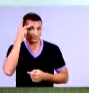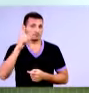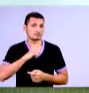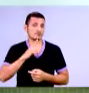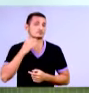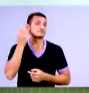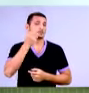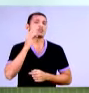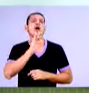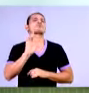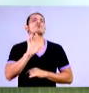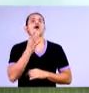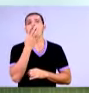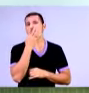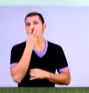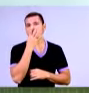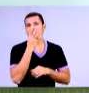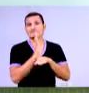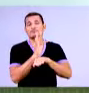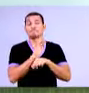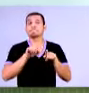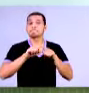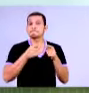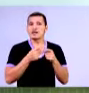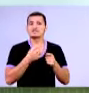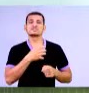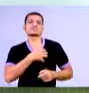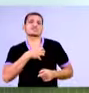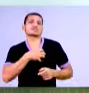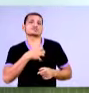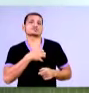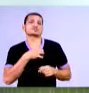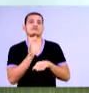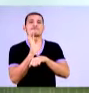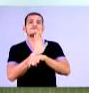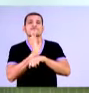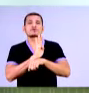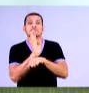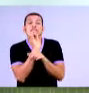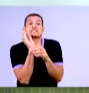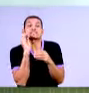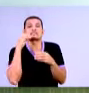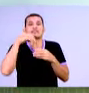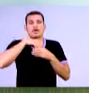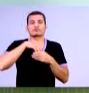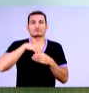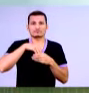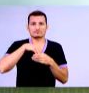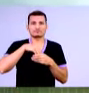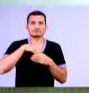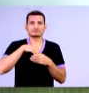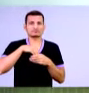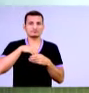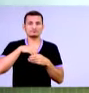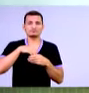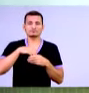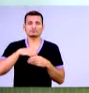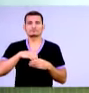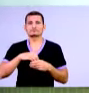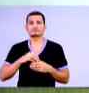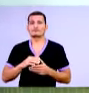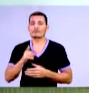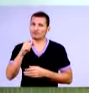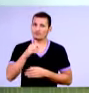apenas assistir o filme, mas se sentir como se fizesse parte do filme, como se estivesse participando do cenário do filme, né? Então é